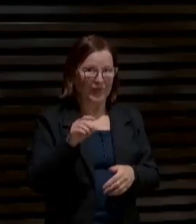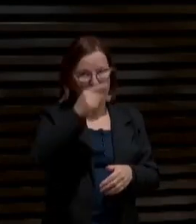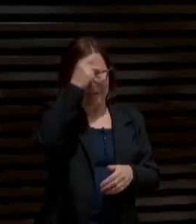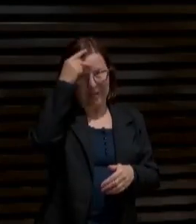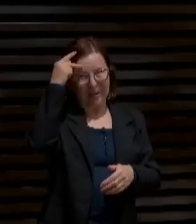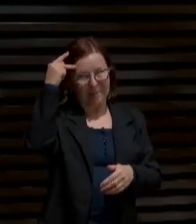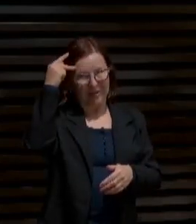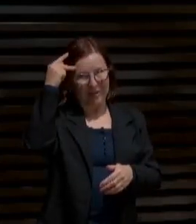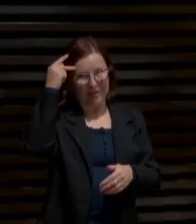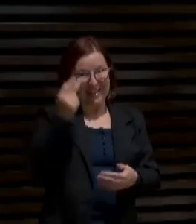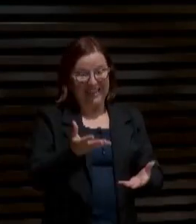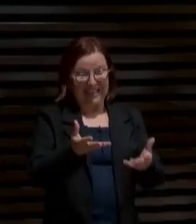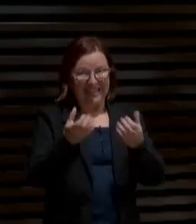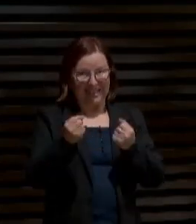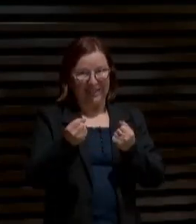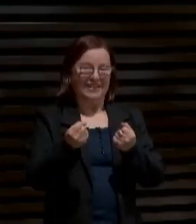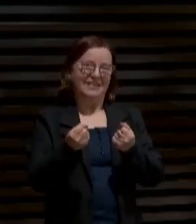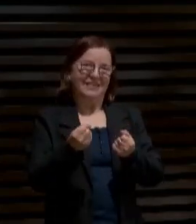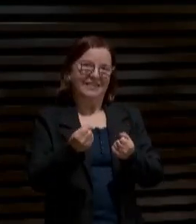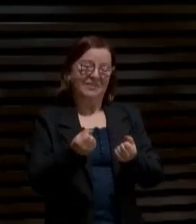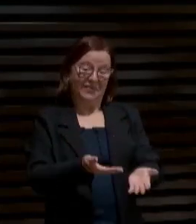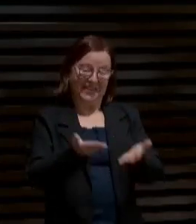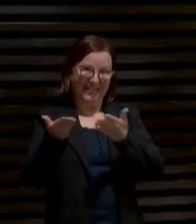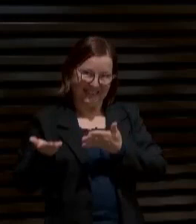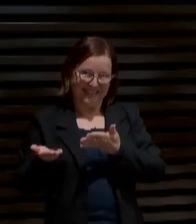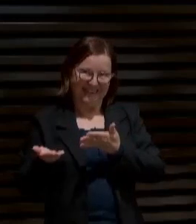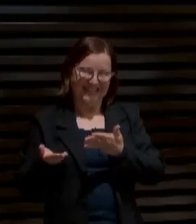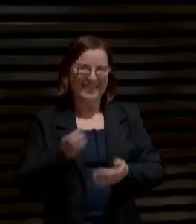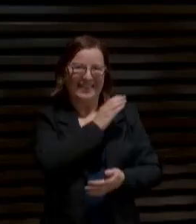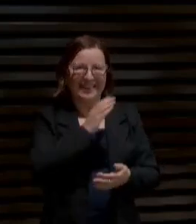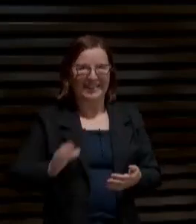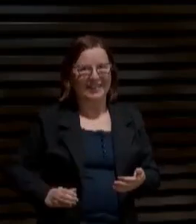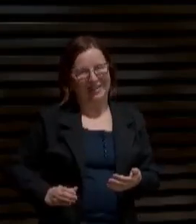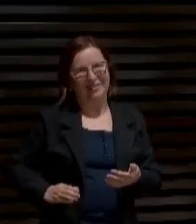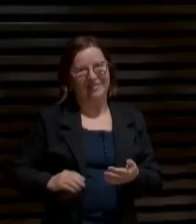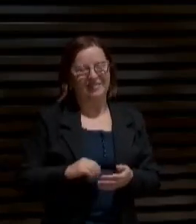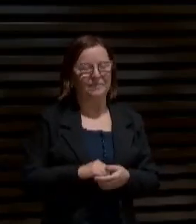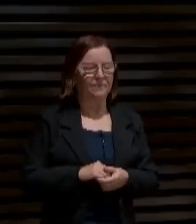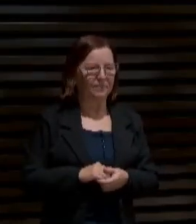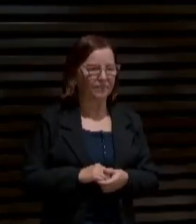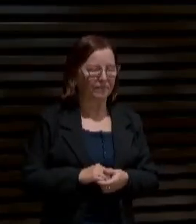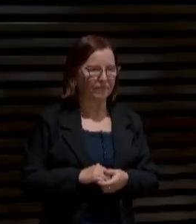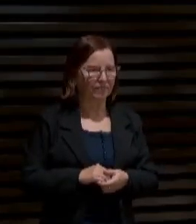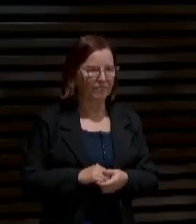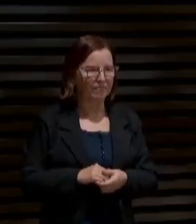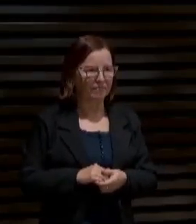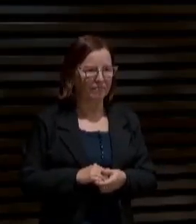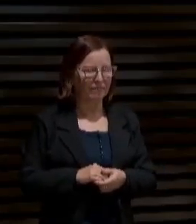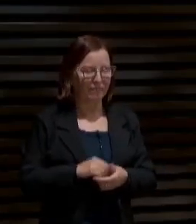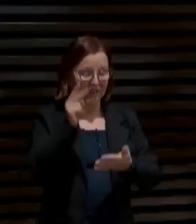Senhor da bom Então veja o privilégio que nós temos Oh e vamos ver o texto ainda